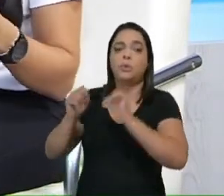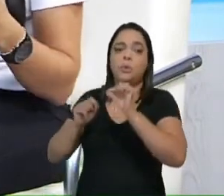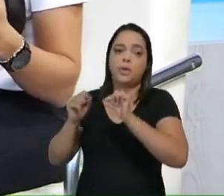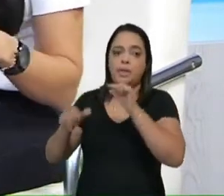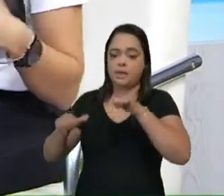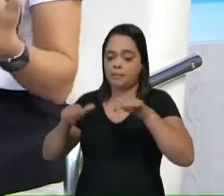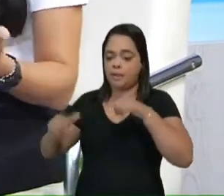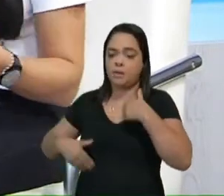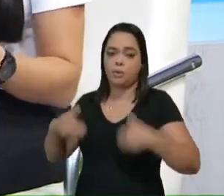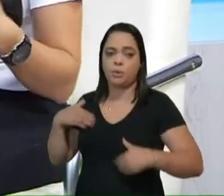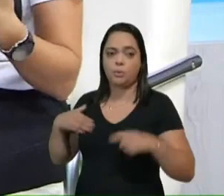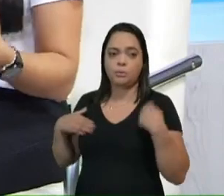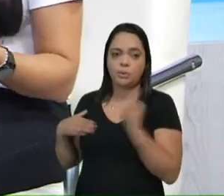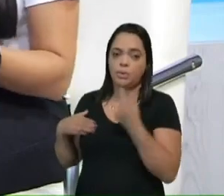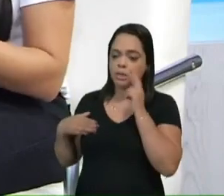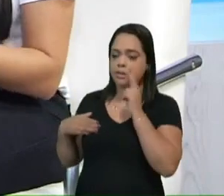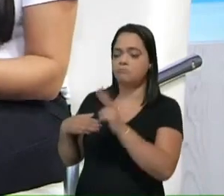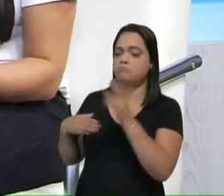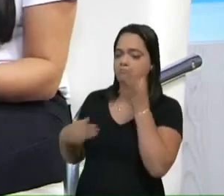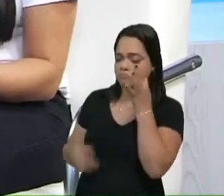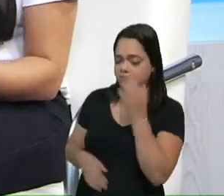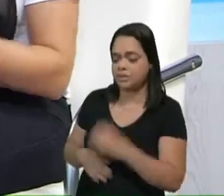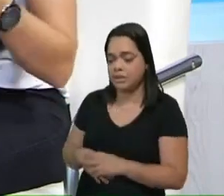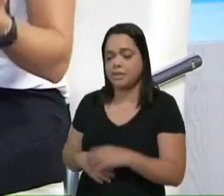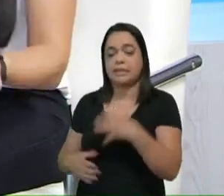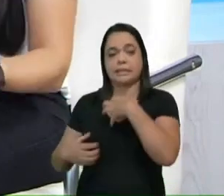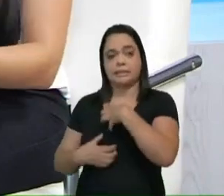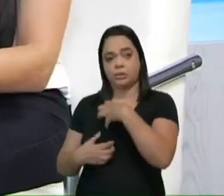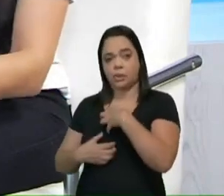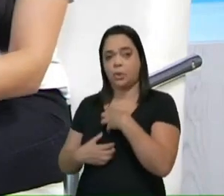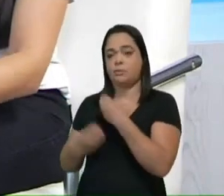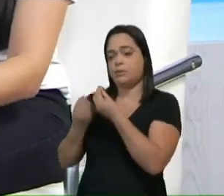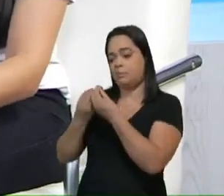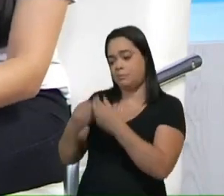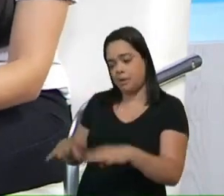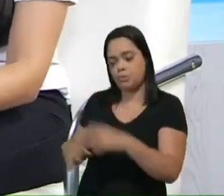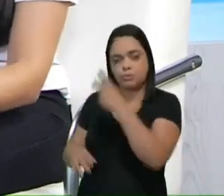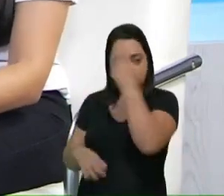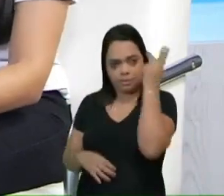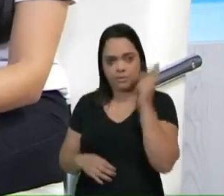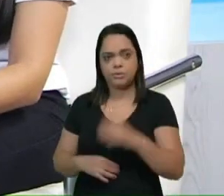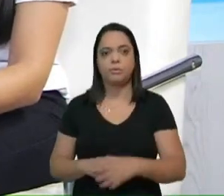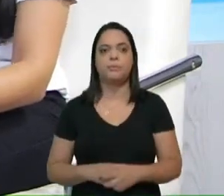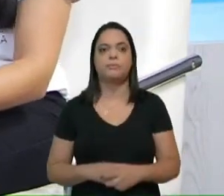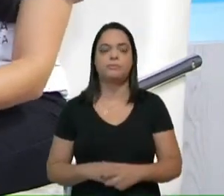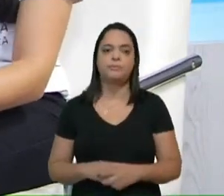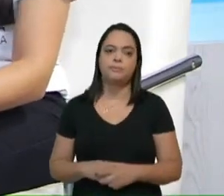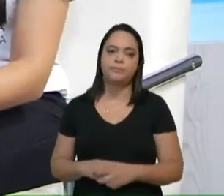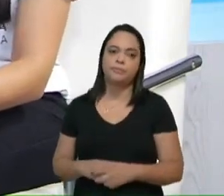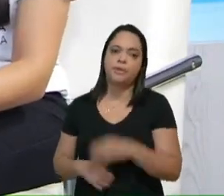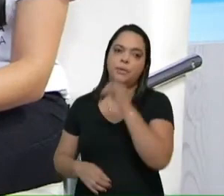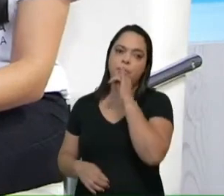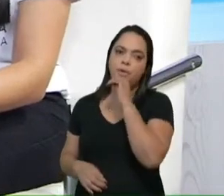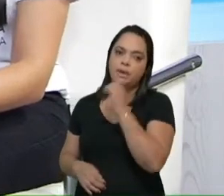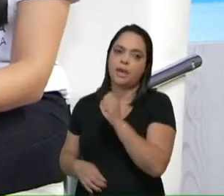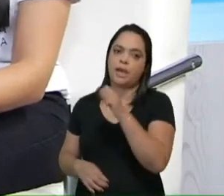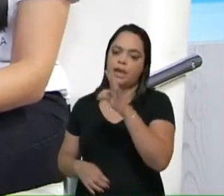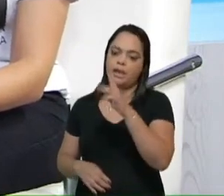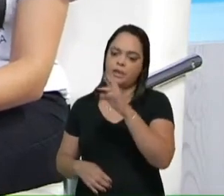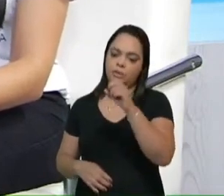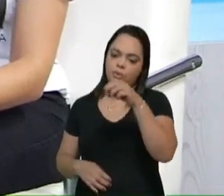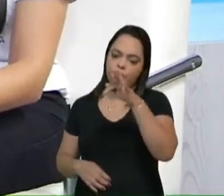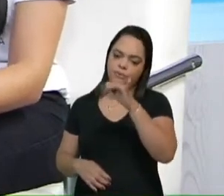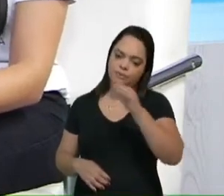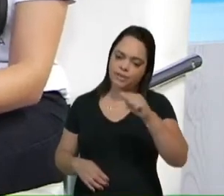eh nós veremos né sintomas né e e prejuízos para esse paciente certo eh no caso da atrofia muscular